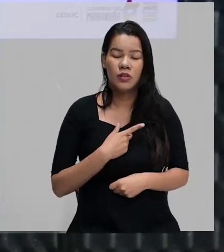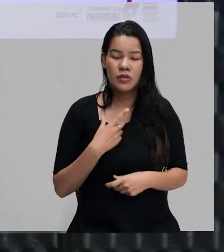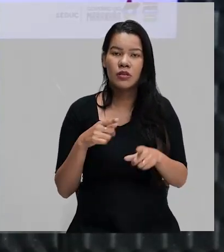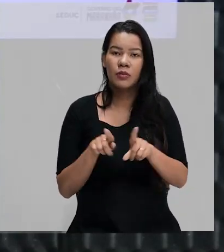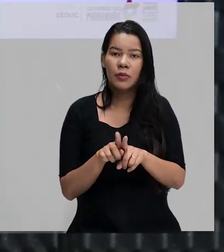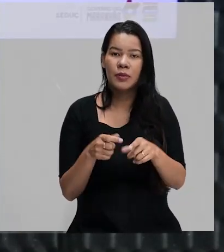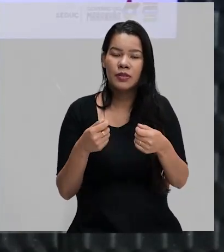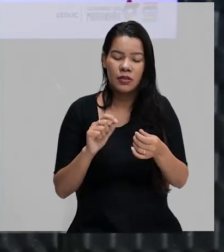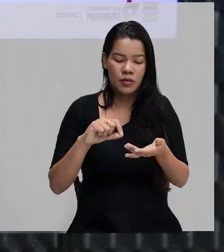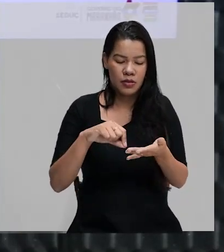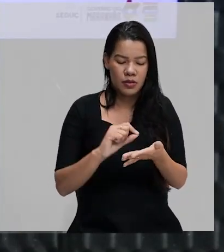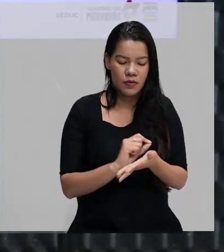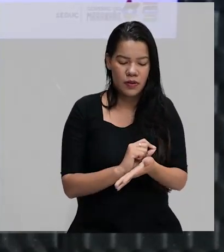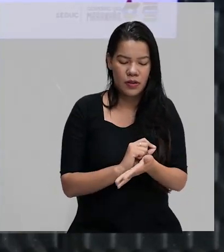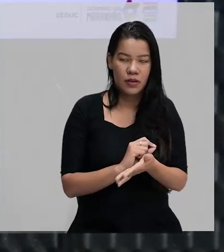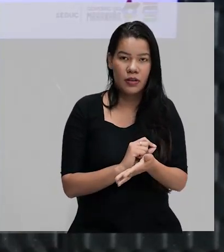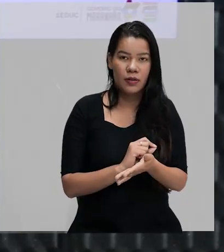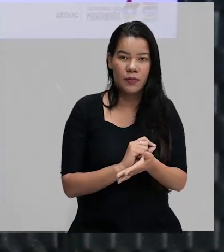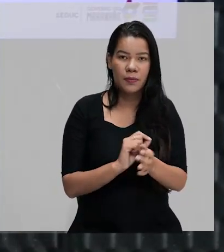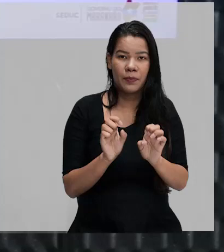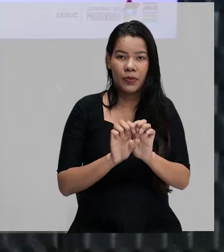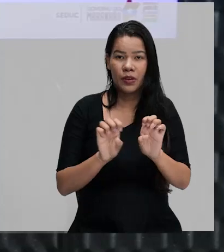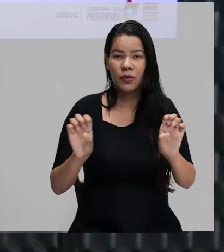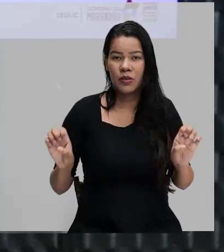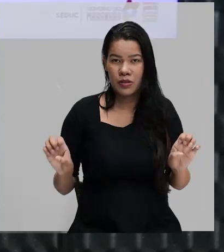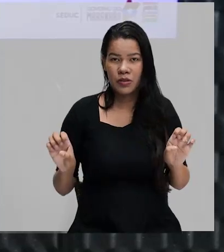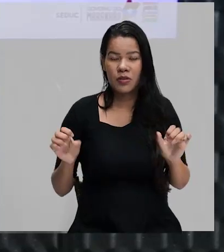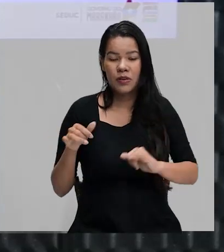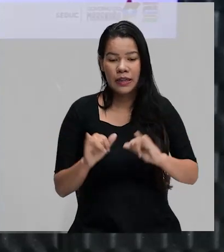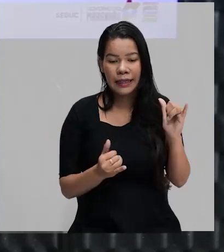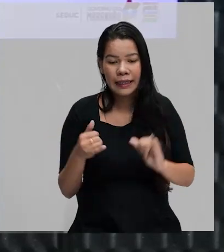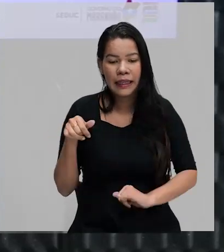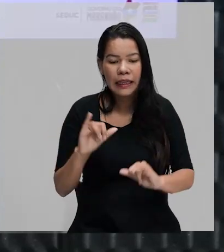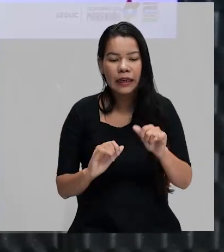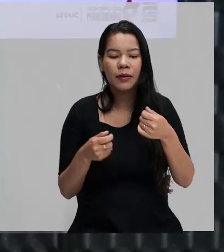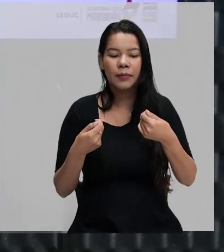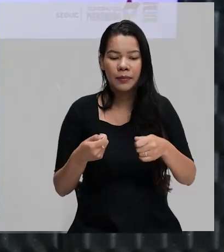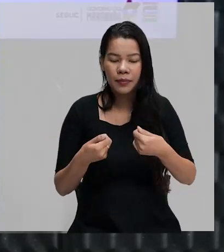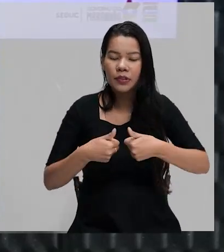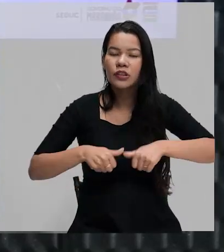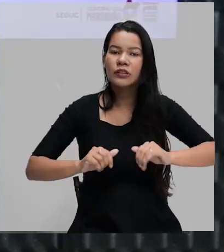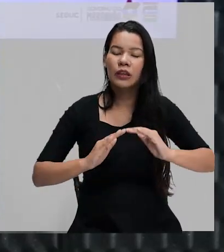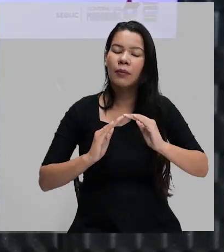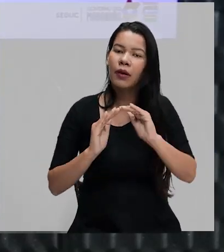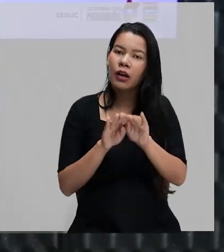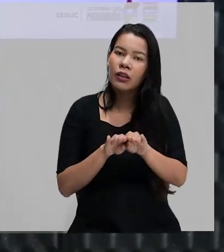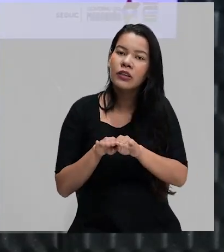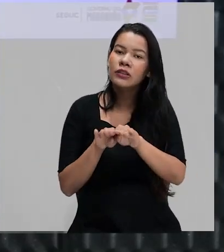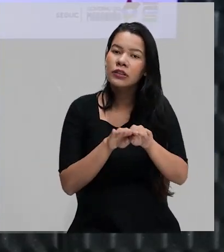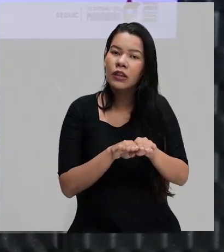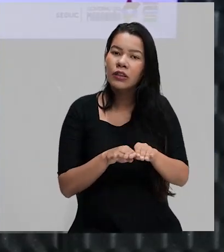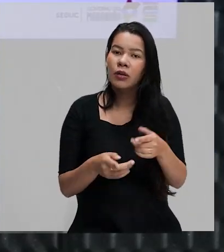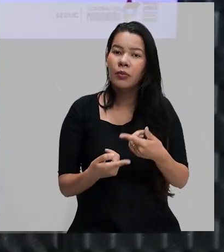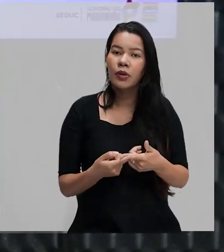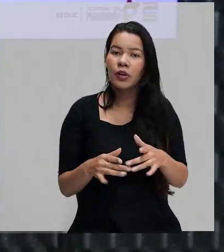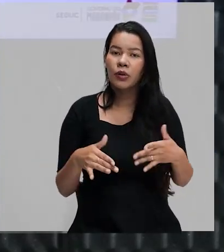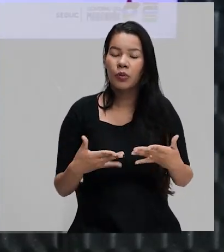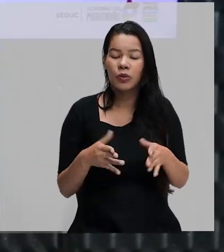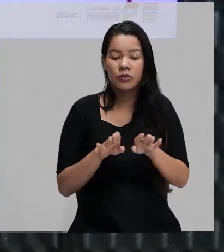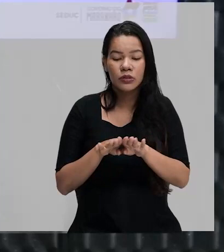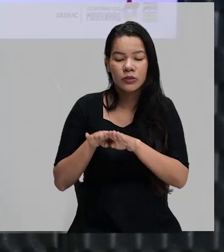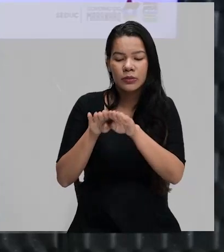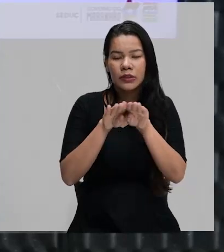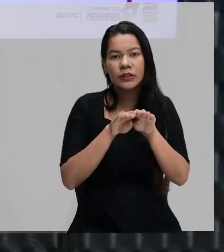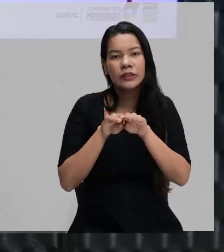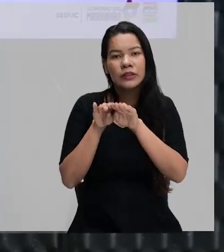equação química e essa equação deve estar devidamente balanceada. Por quê? Quando balanceamos